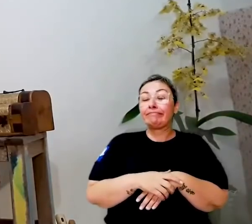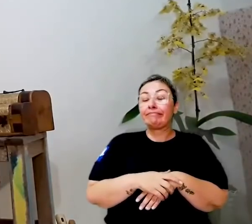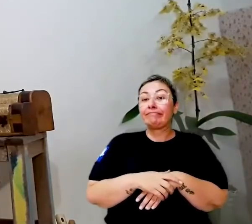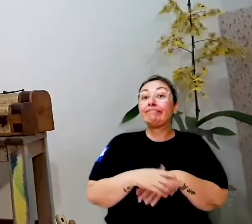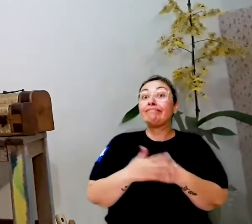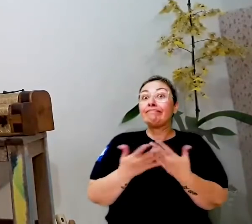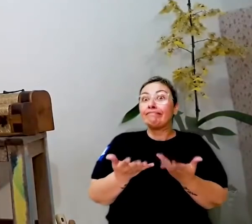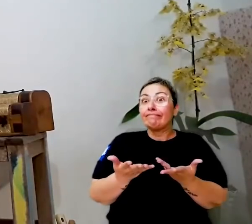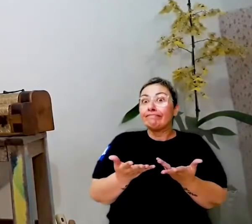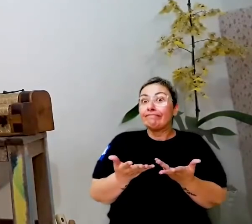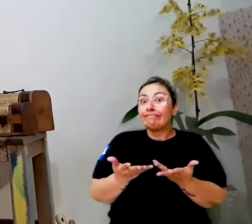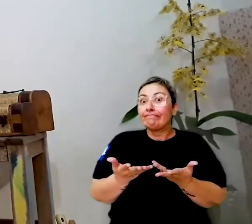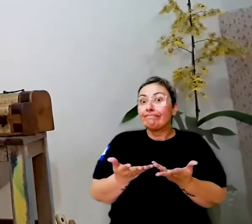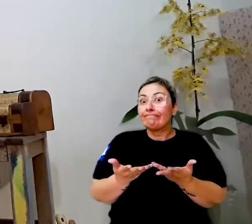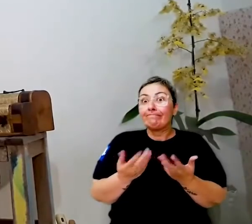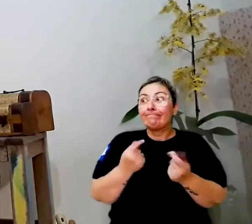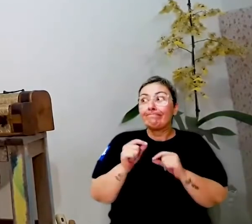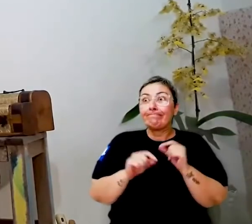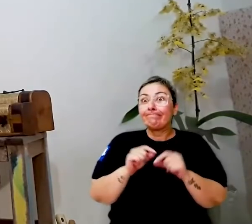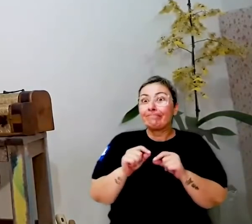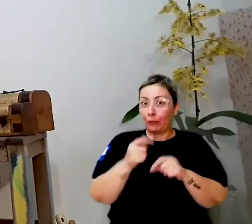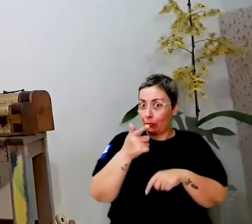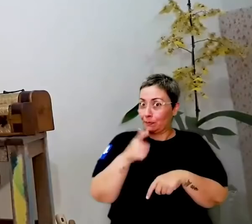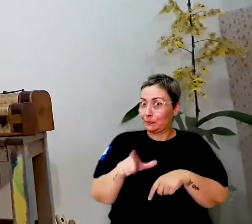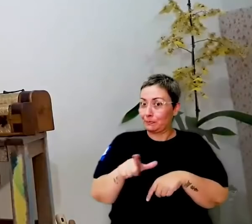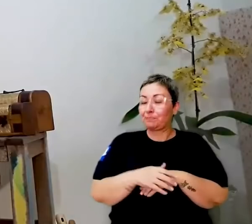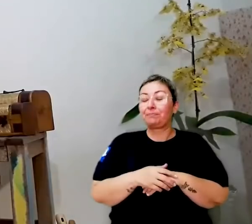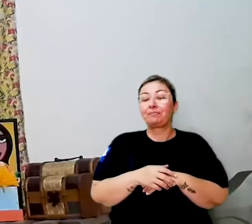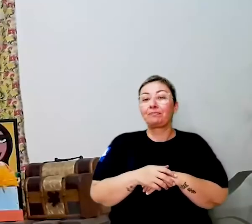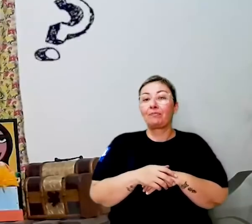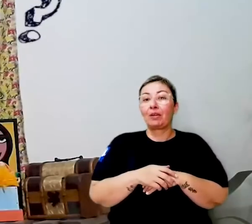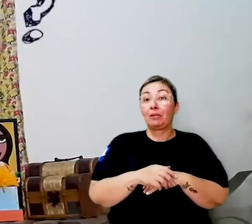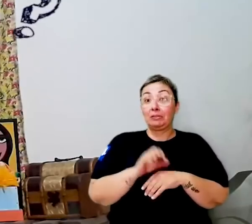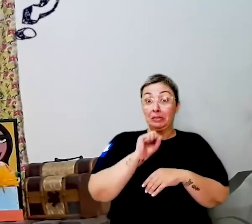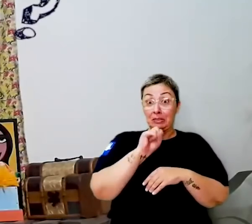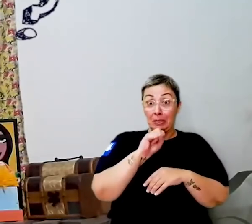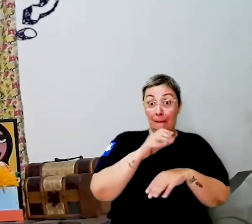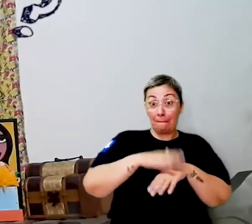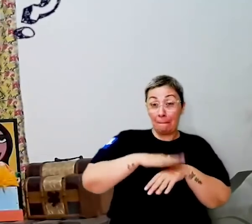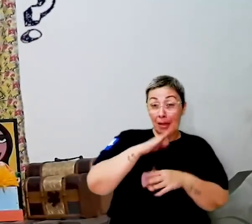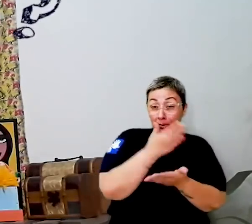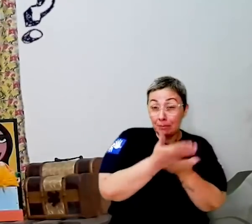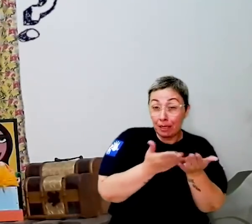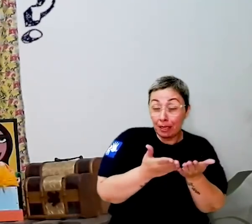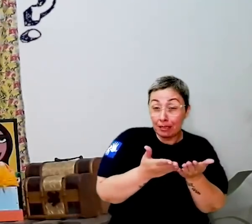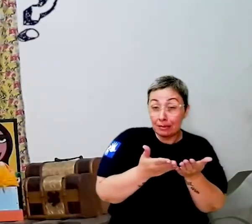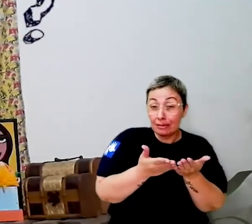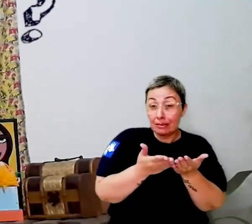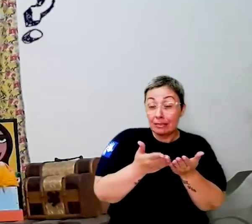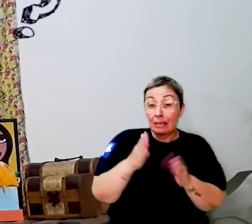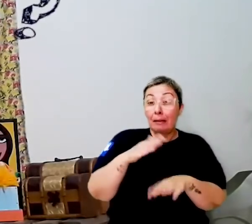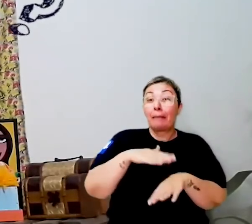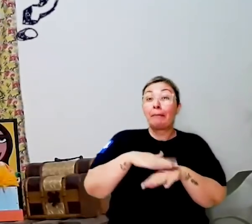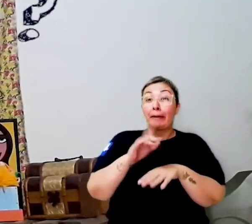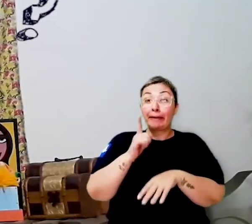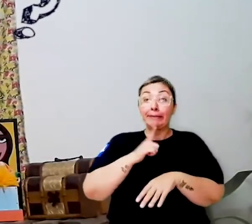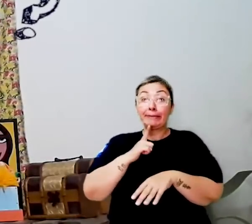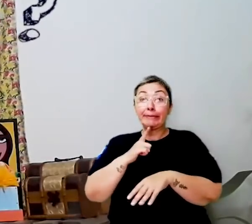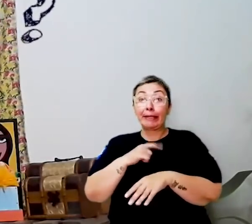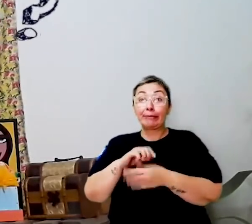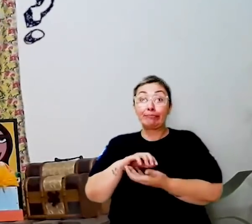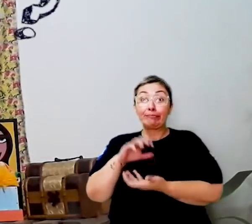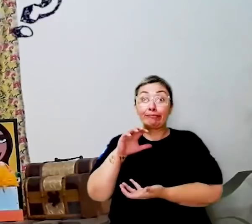E aí? Vou repetir. Quanto mais se perde, mais se